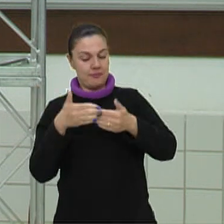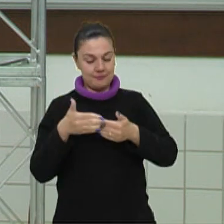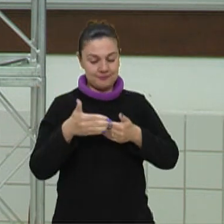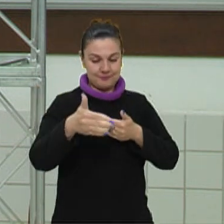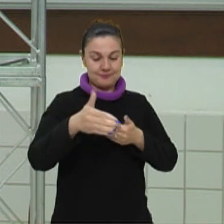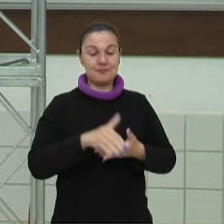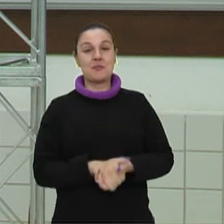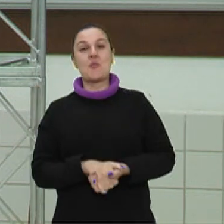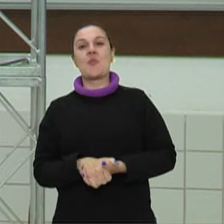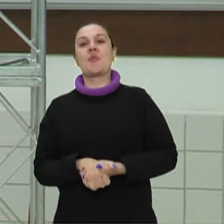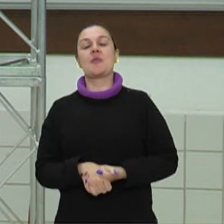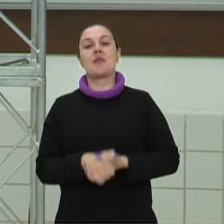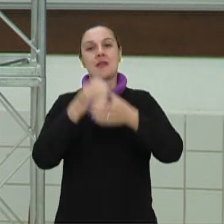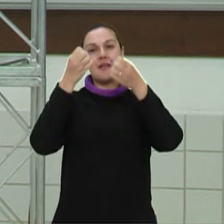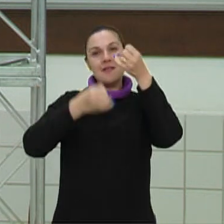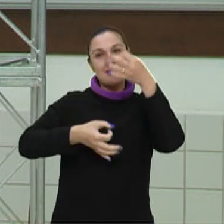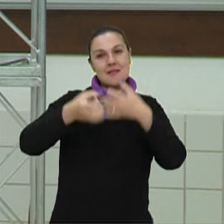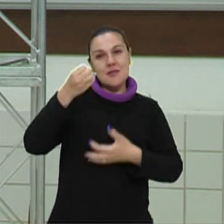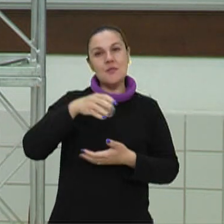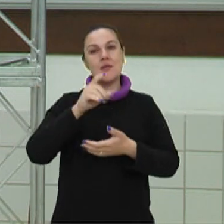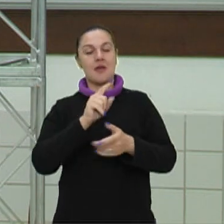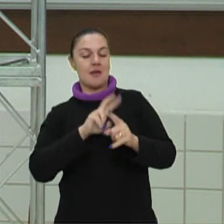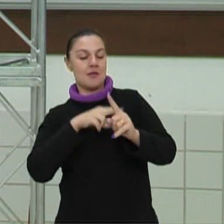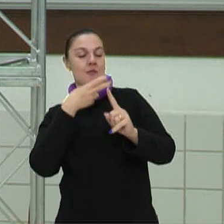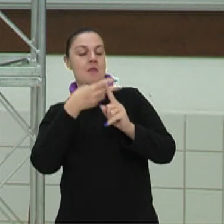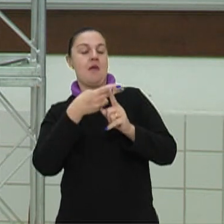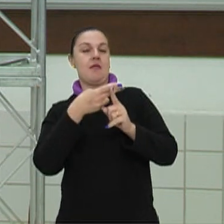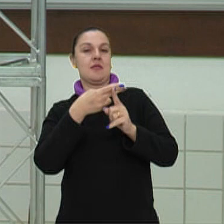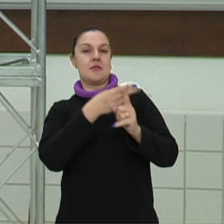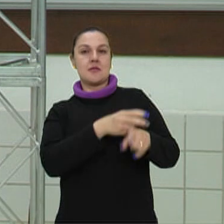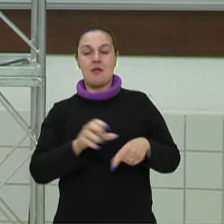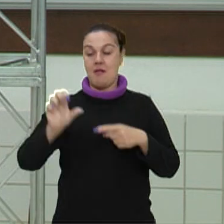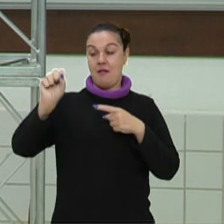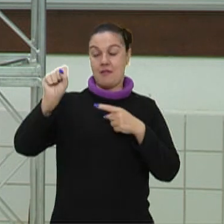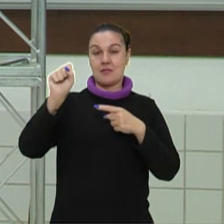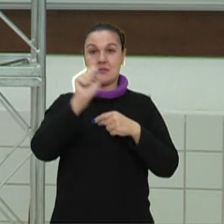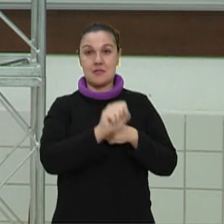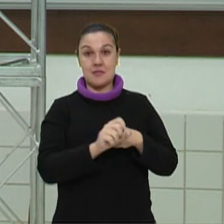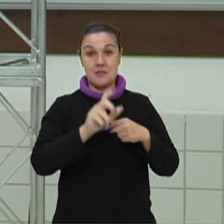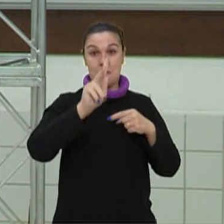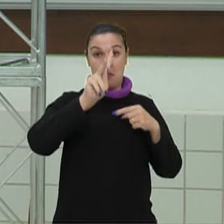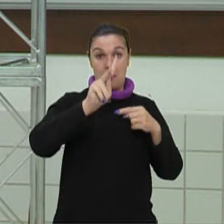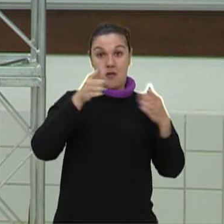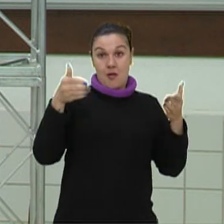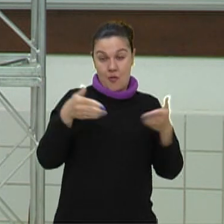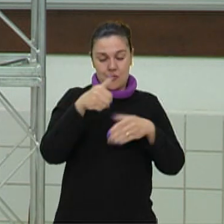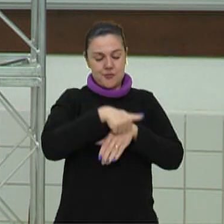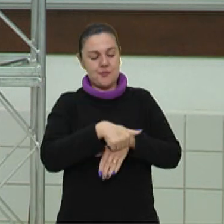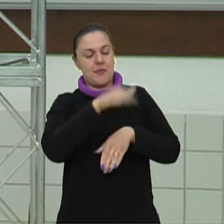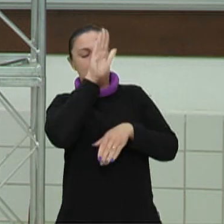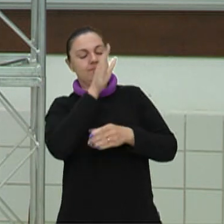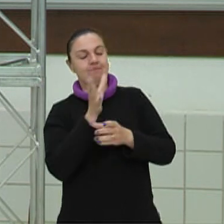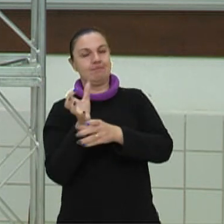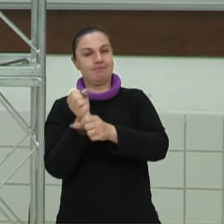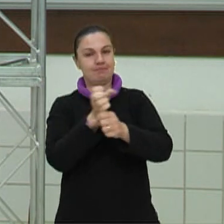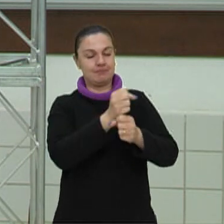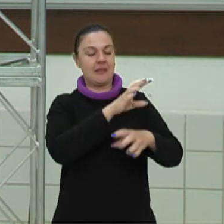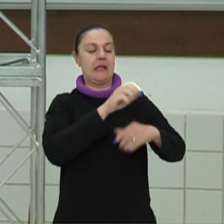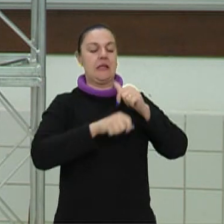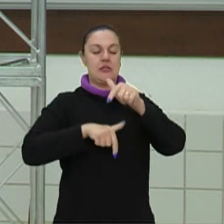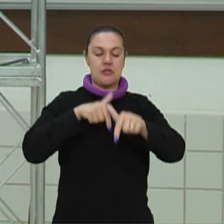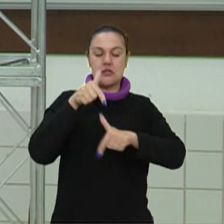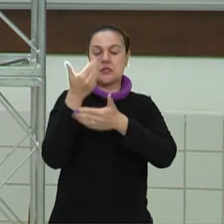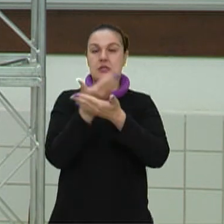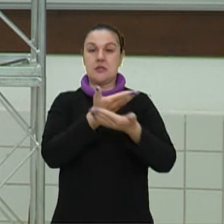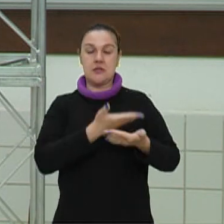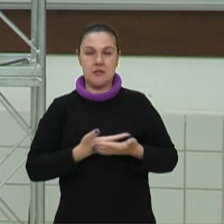seguir aí, né, falando um pouquinho mais da soma e produto. Hoje nós vamos fazer vários exercícios, né, fazendo